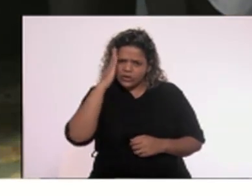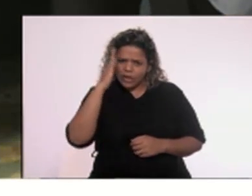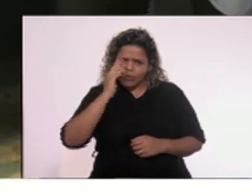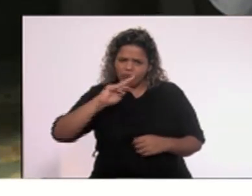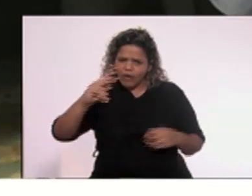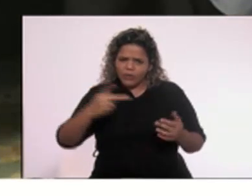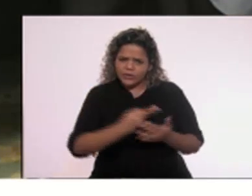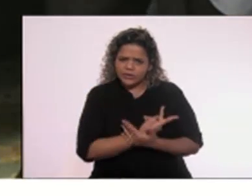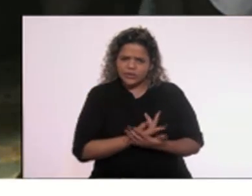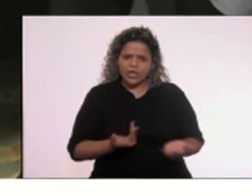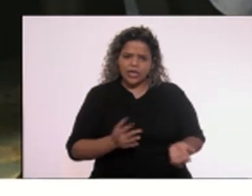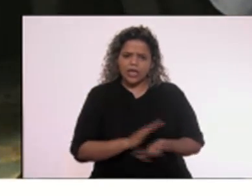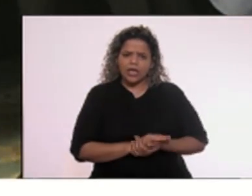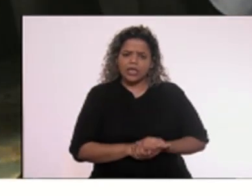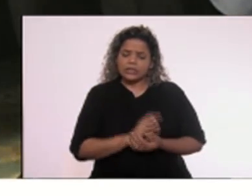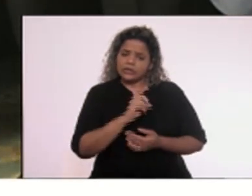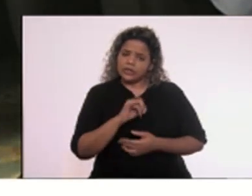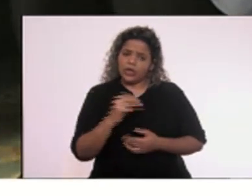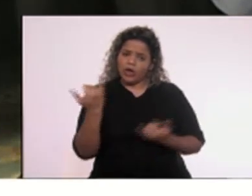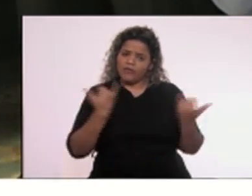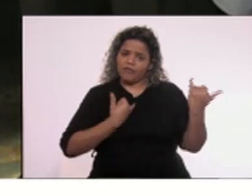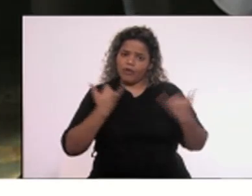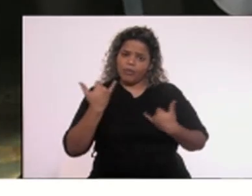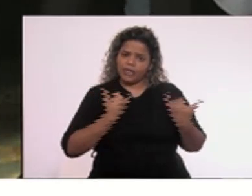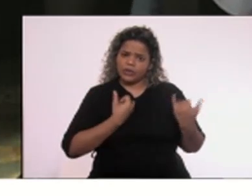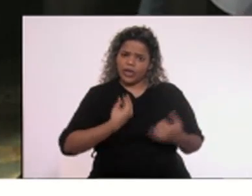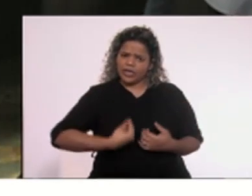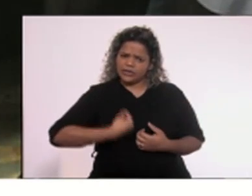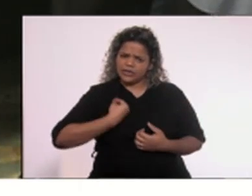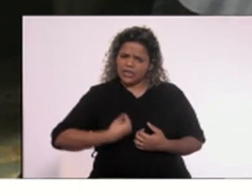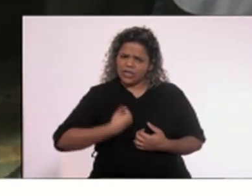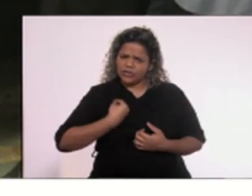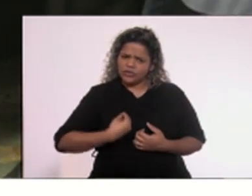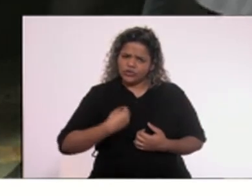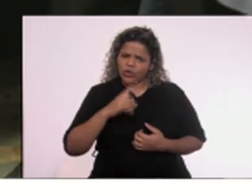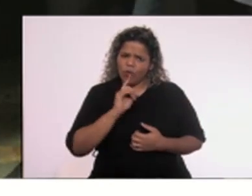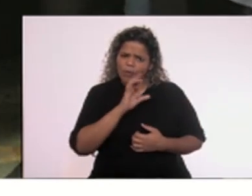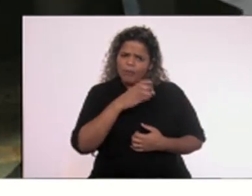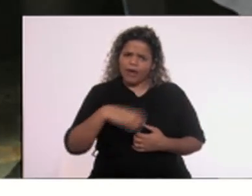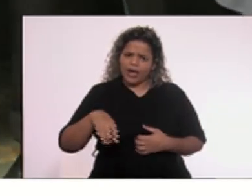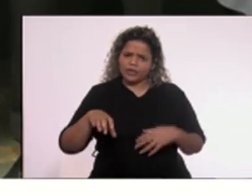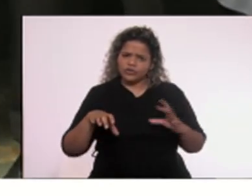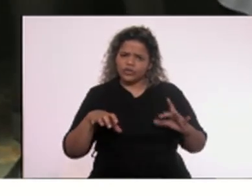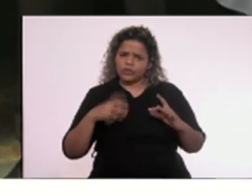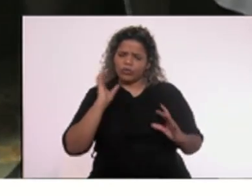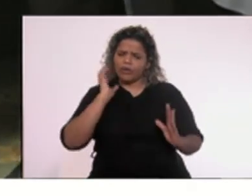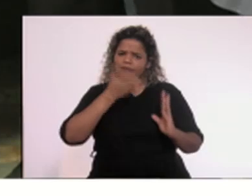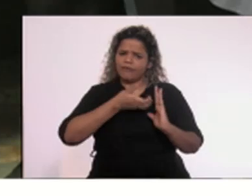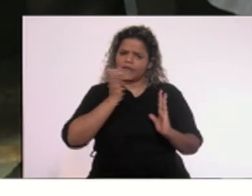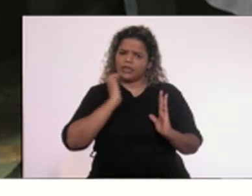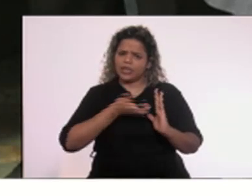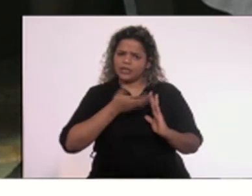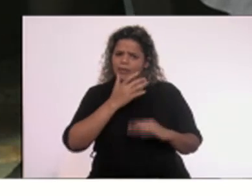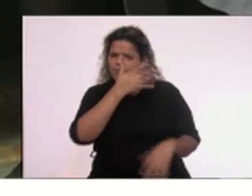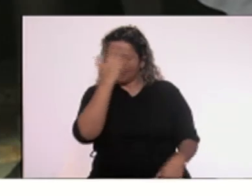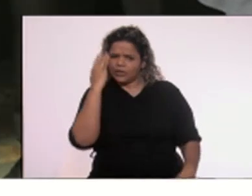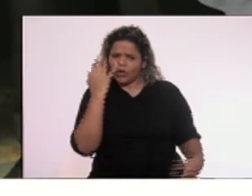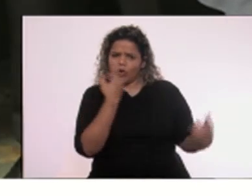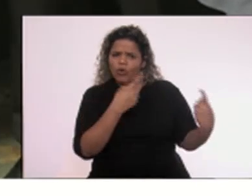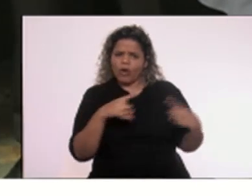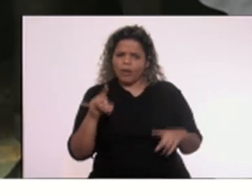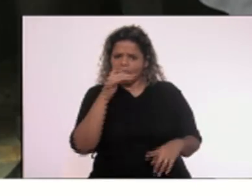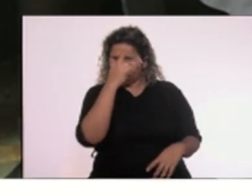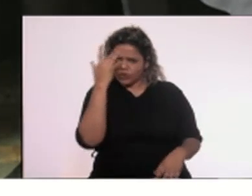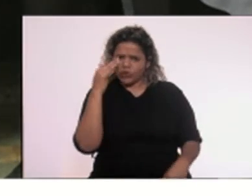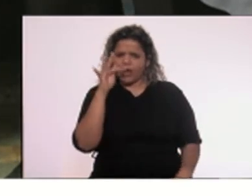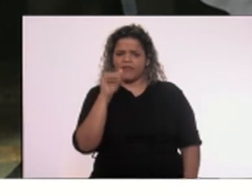acontecer nessa audiência. Segundo informação, existe partido político e grupo político financiando pessoas para colocar